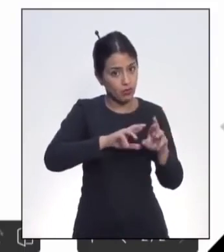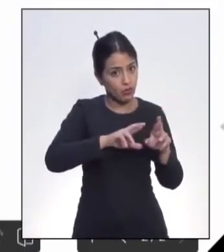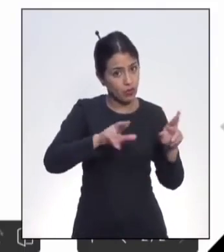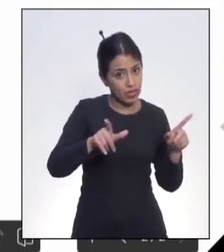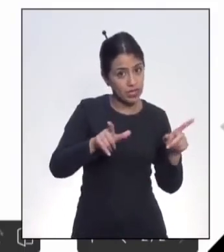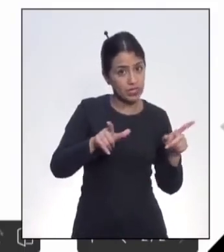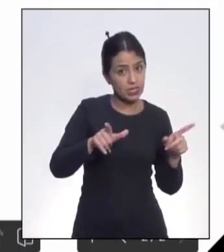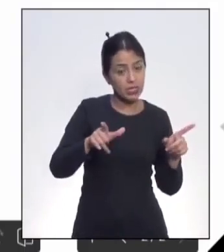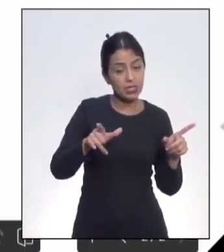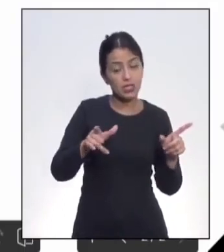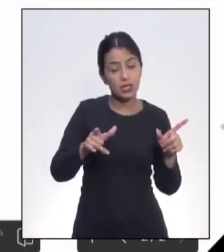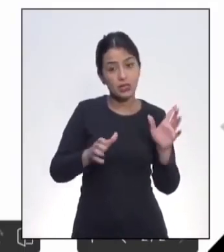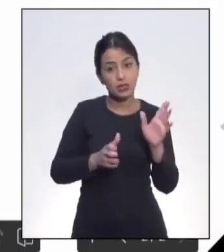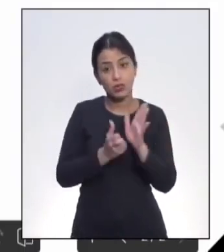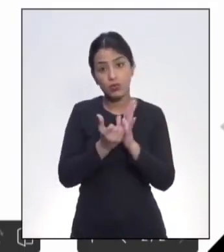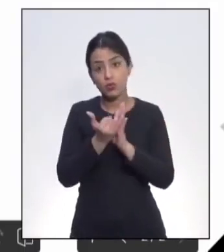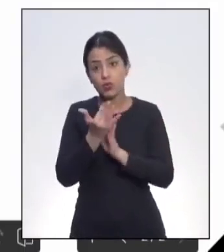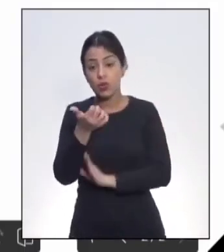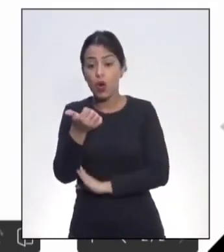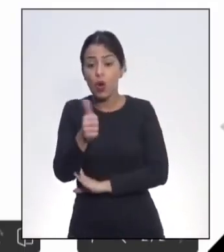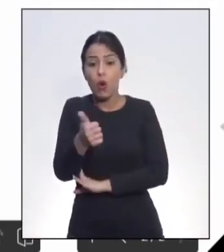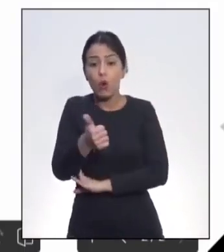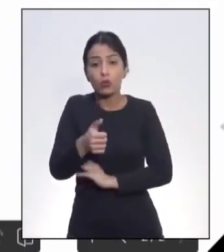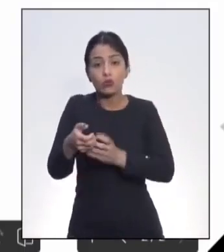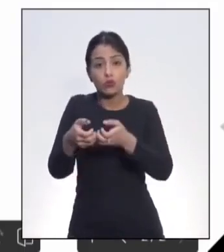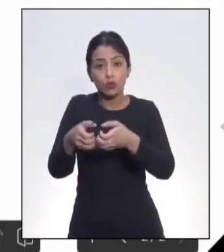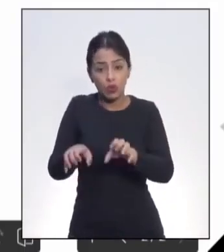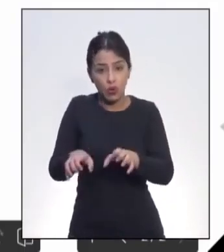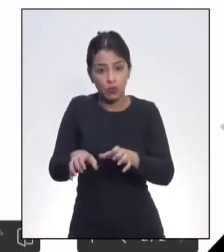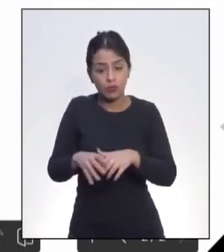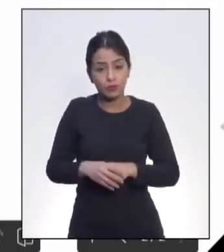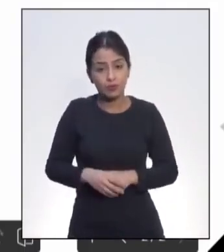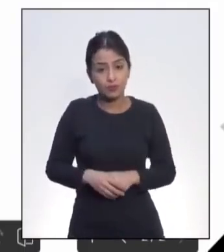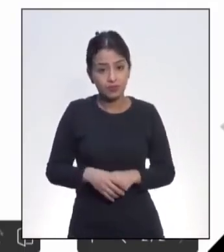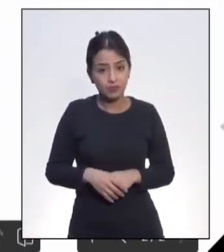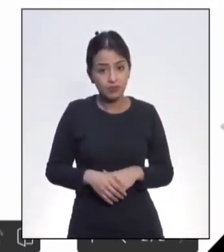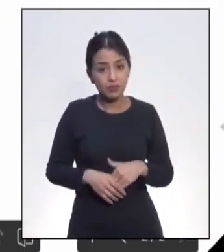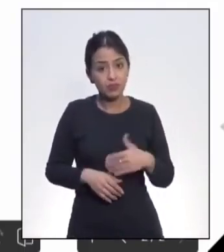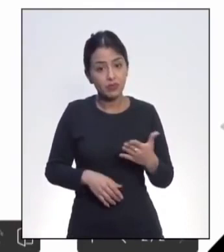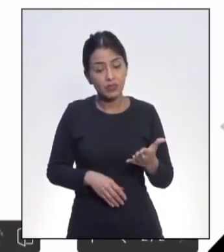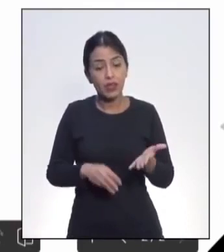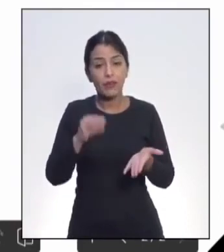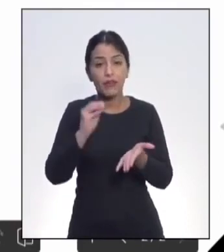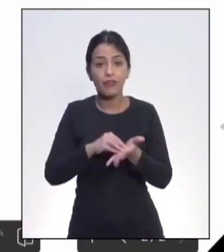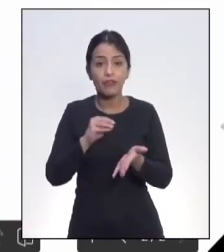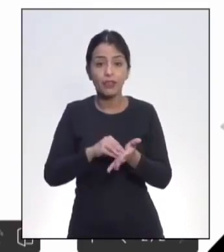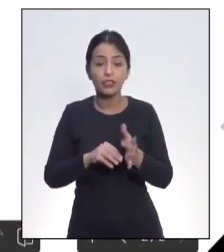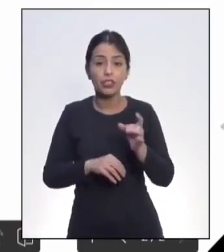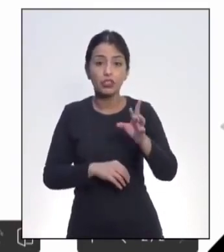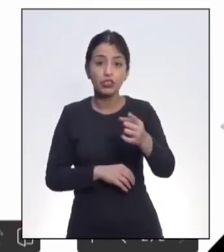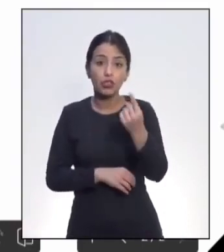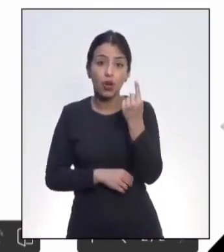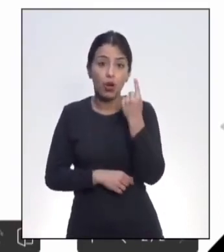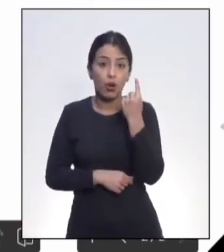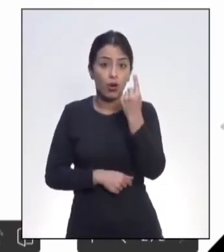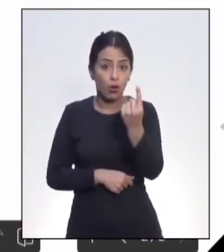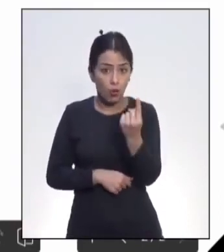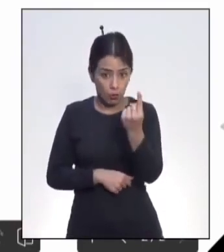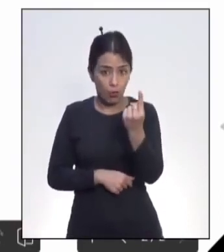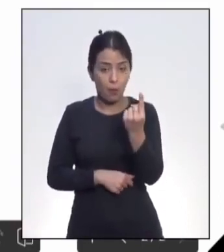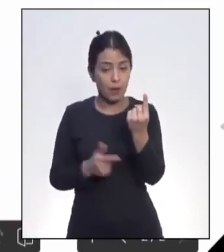De 11 ovos, portanto, fica faltando apenas 1 para completar mais uma dúzia.